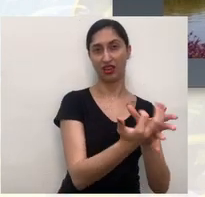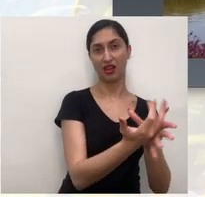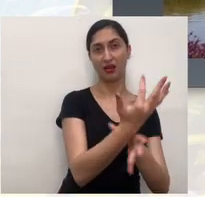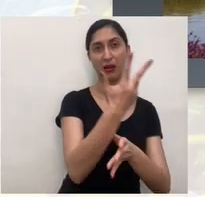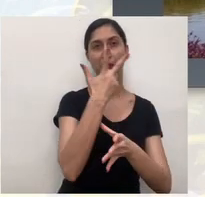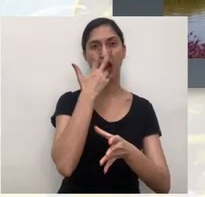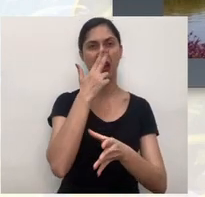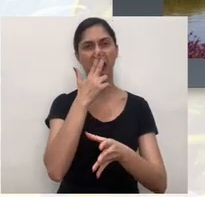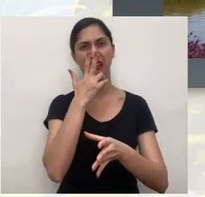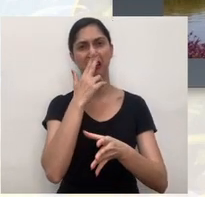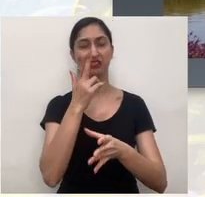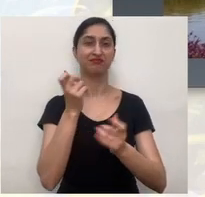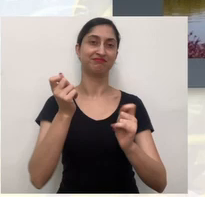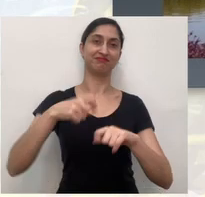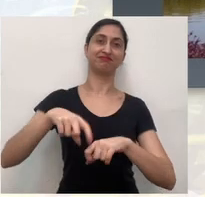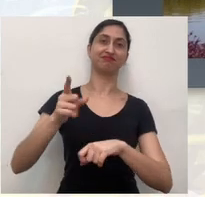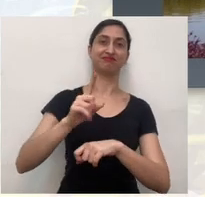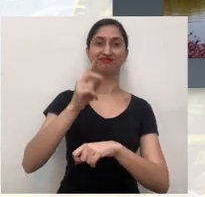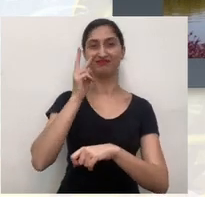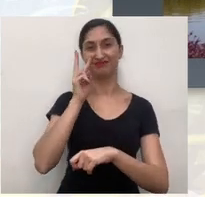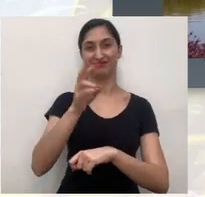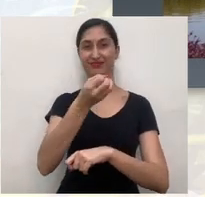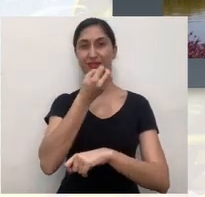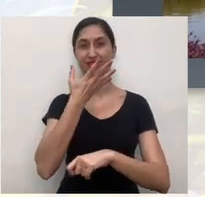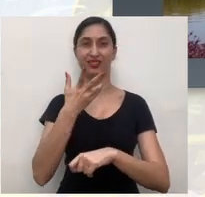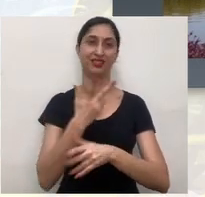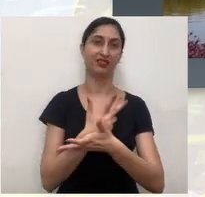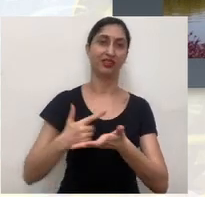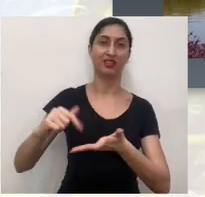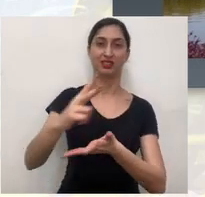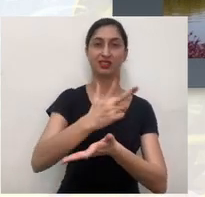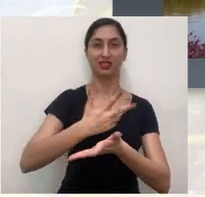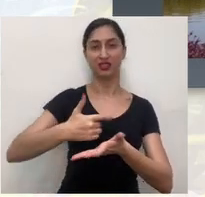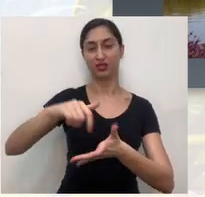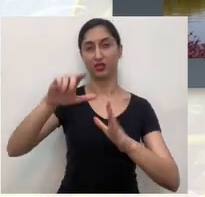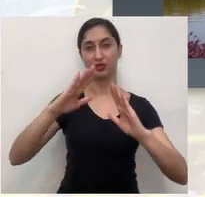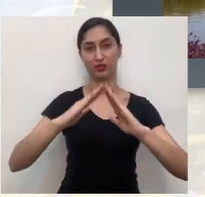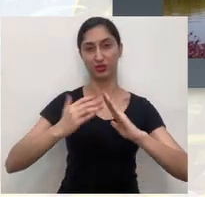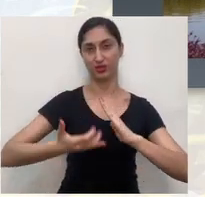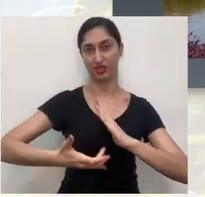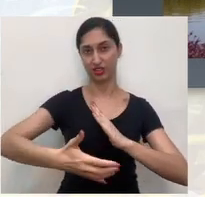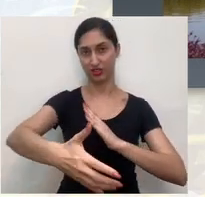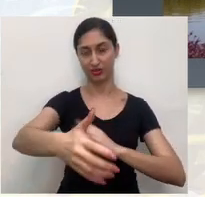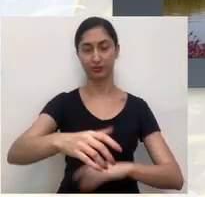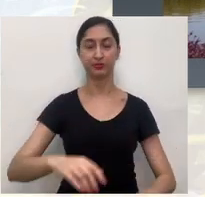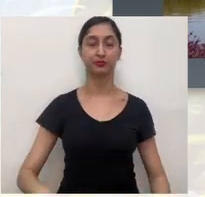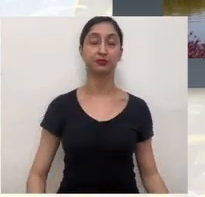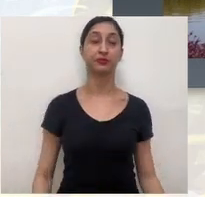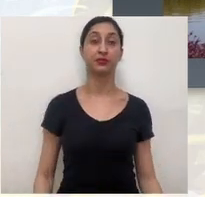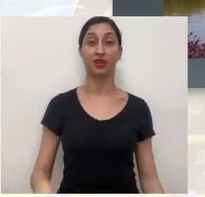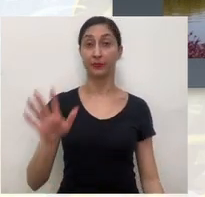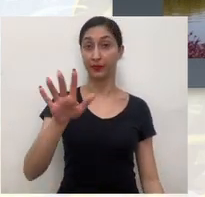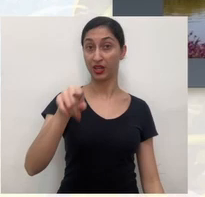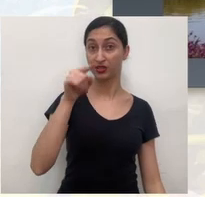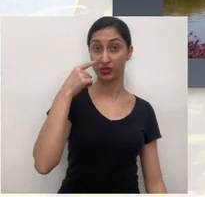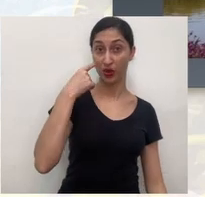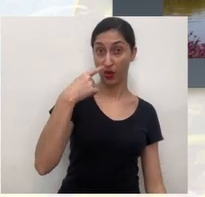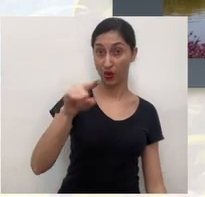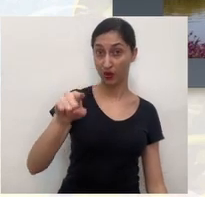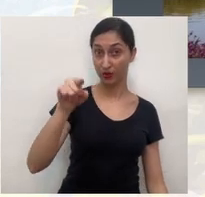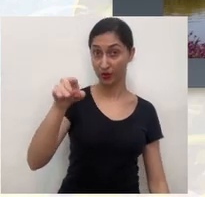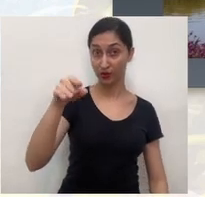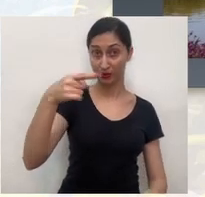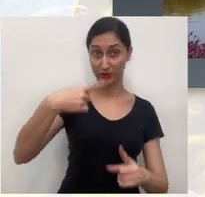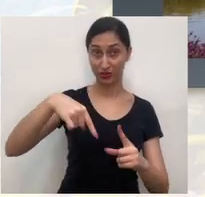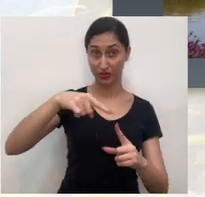da nitidez do desenho. Mas reparem como a função desse desenho é reforçar